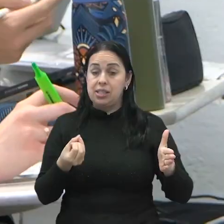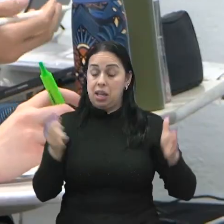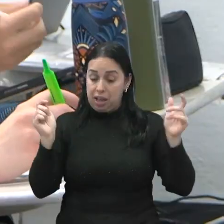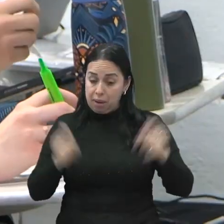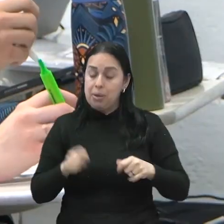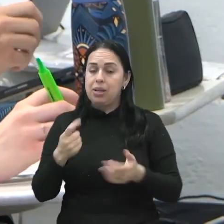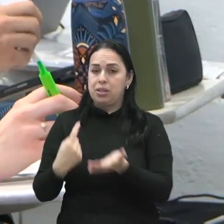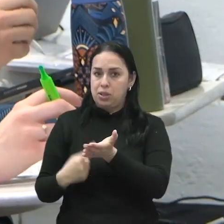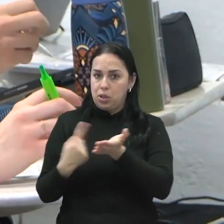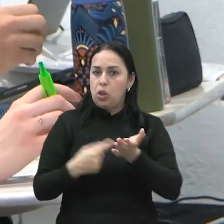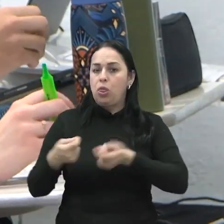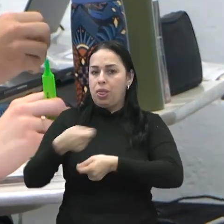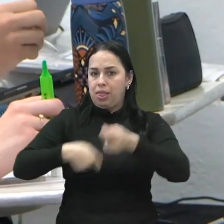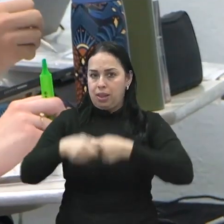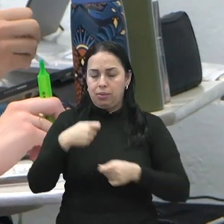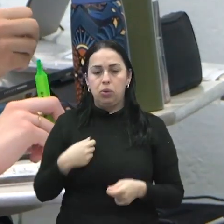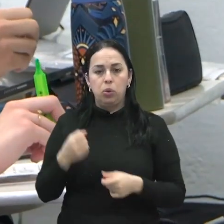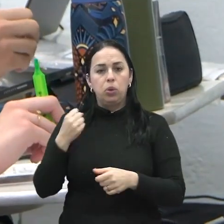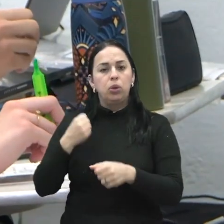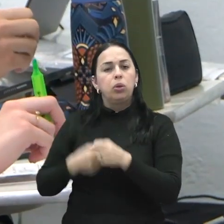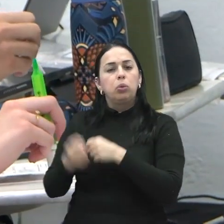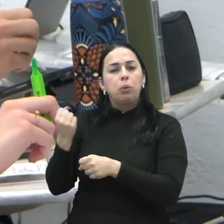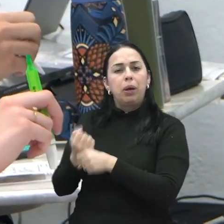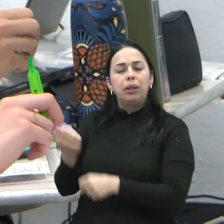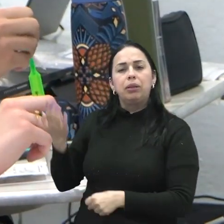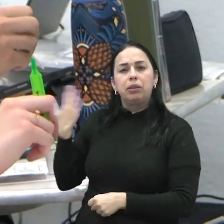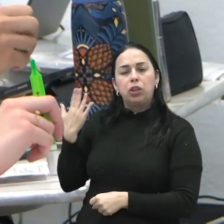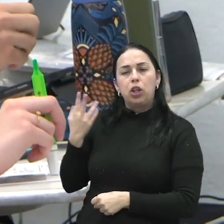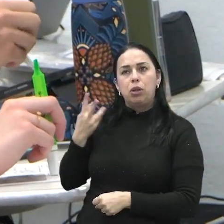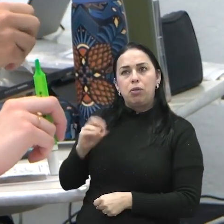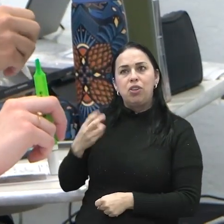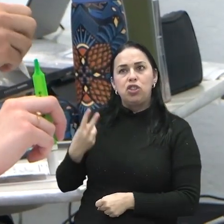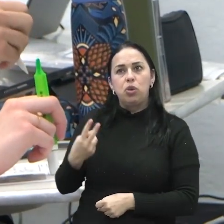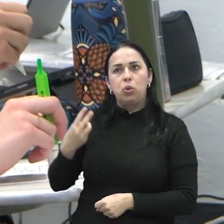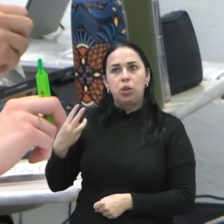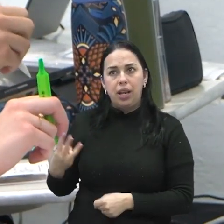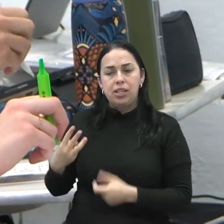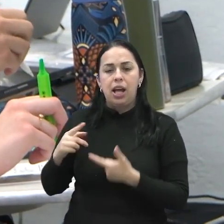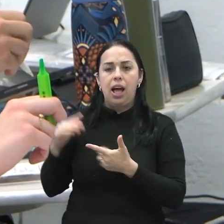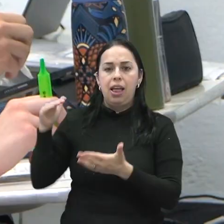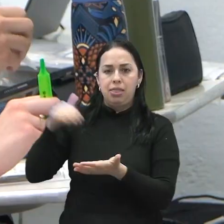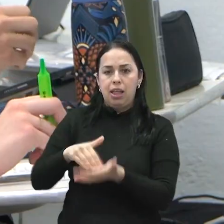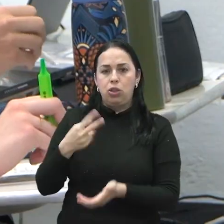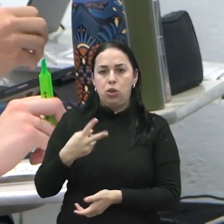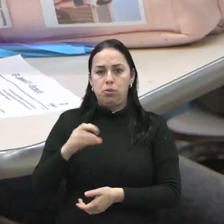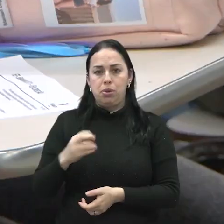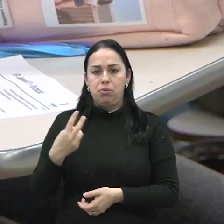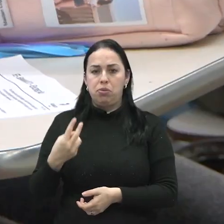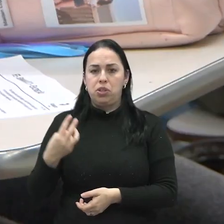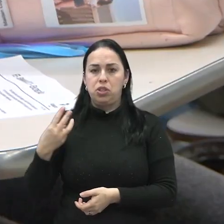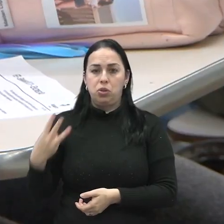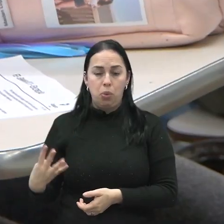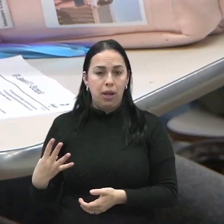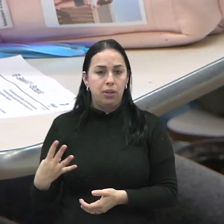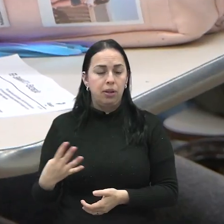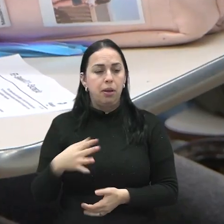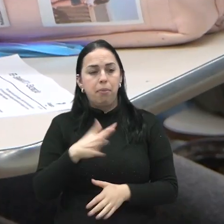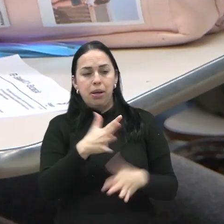2026. Na última edição do Desenrola, lançada entre 2023 e 2024, foram mais